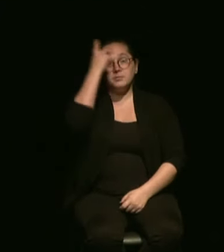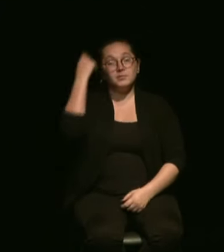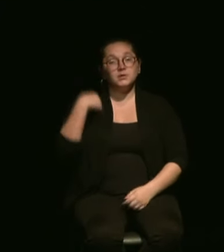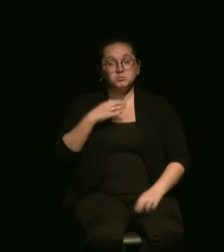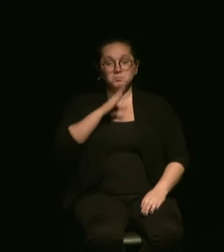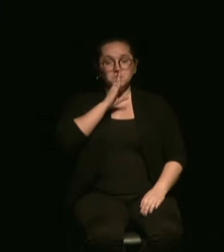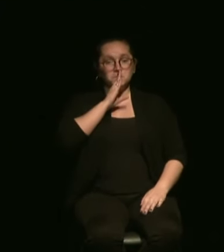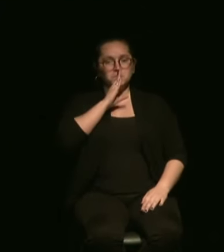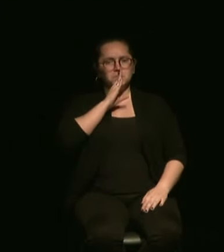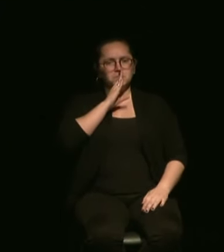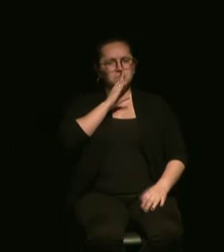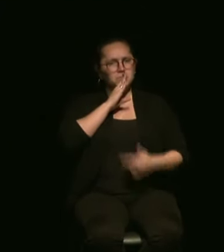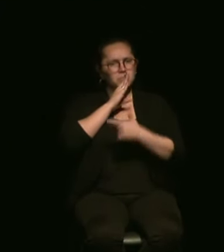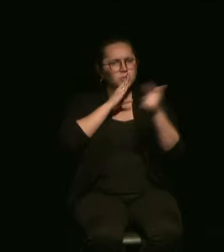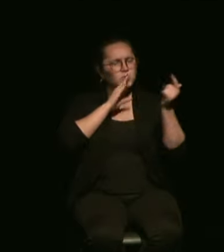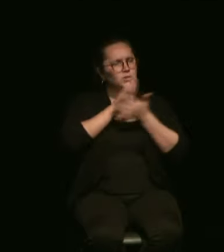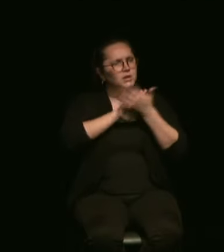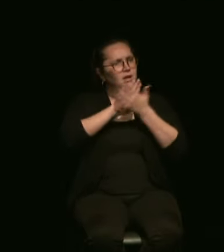silêncio.